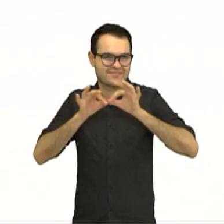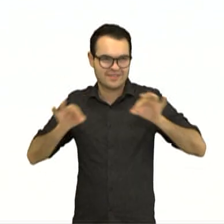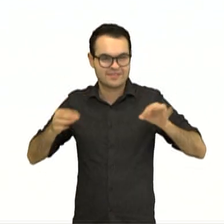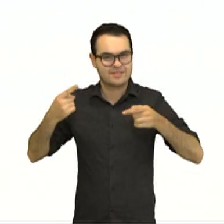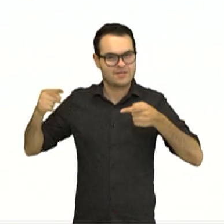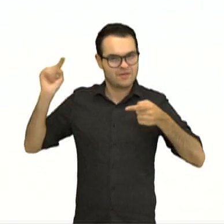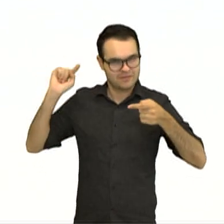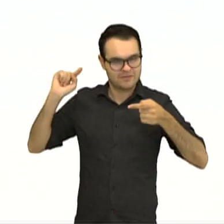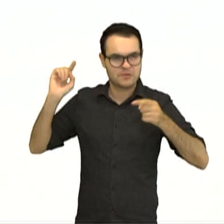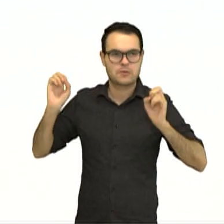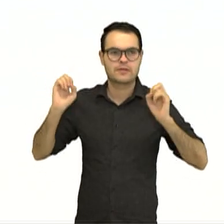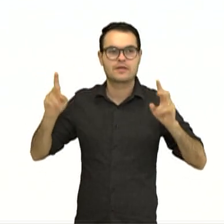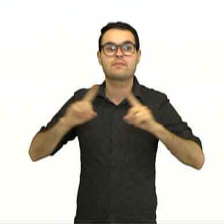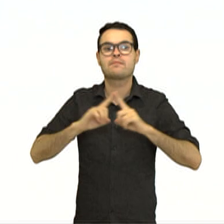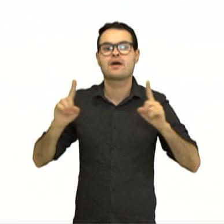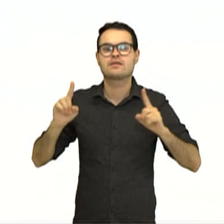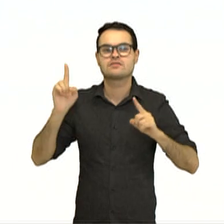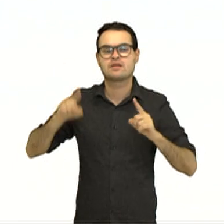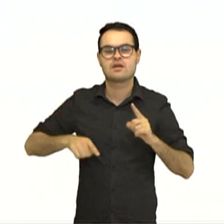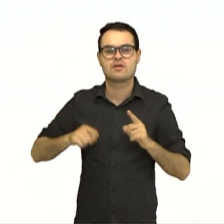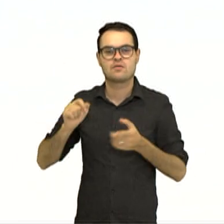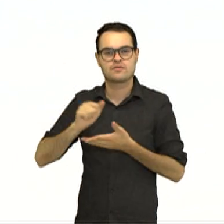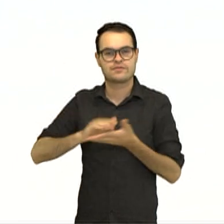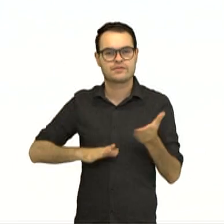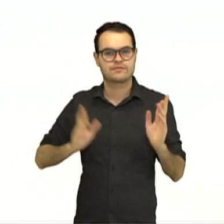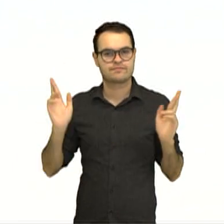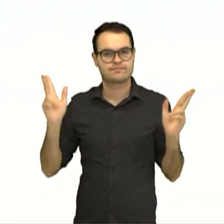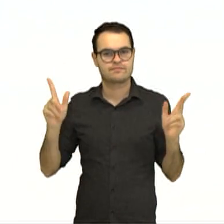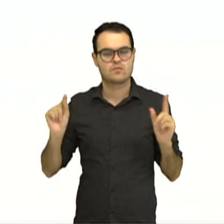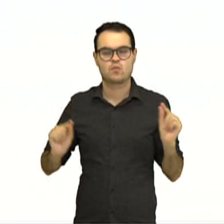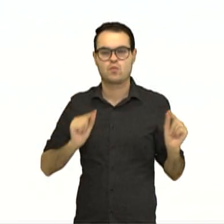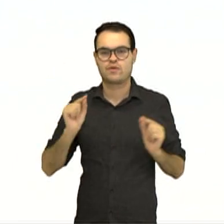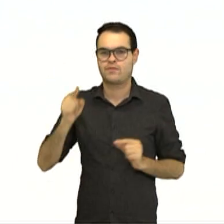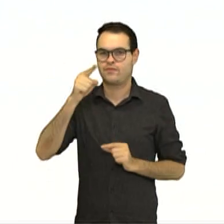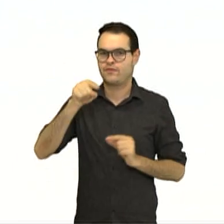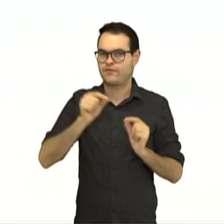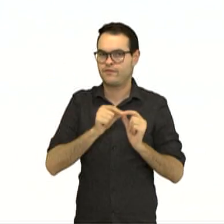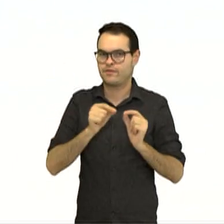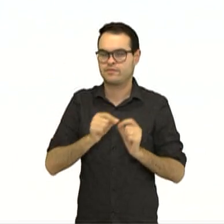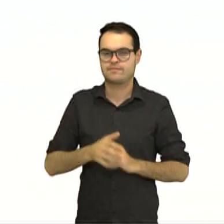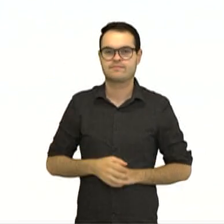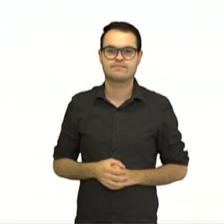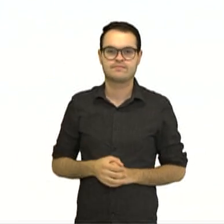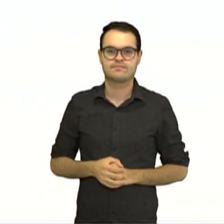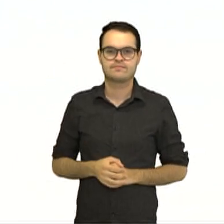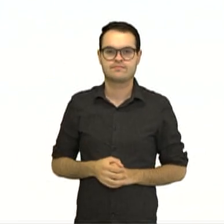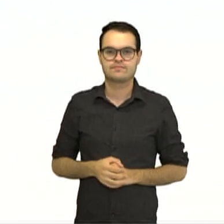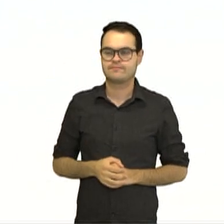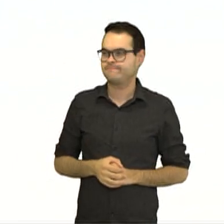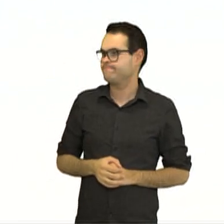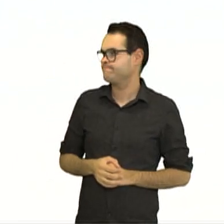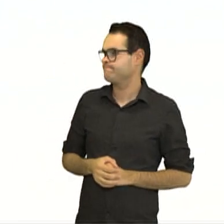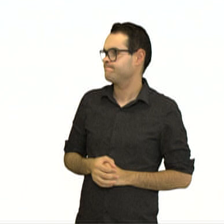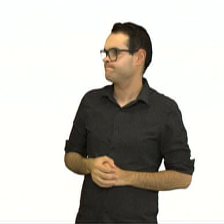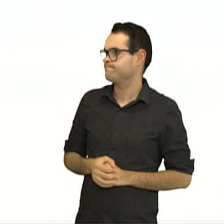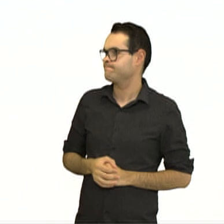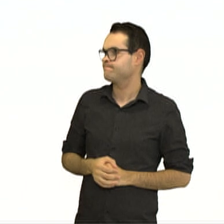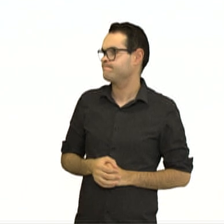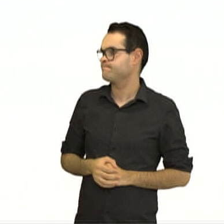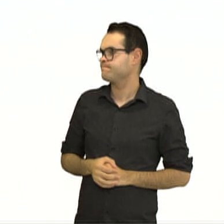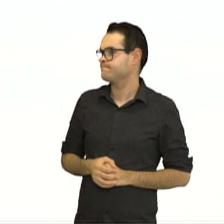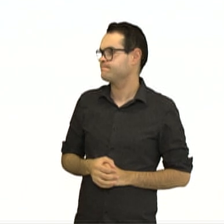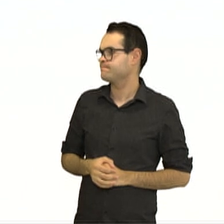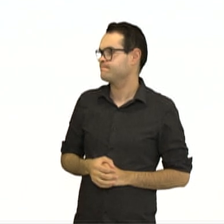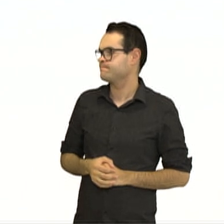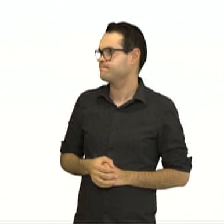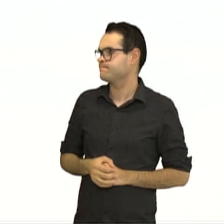anterior, tá? Só que o exercício é diferente. O que é para vocês fazerem? Rewrite the sentence, take off the